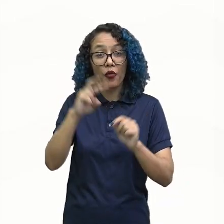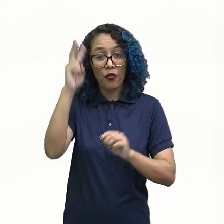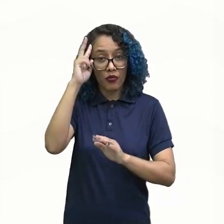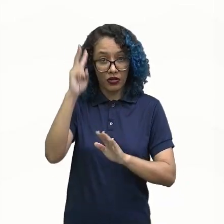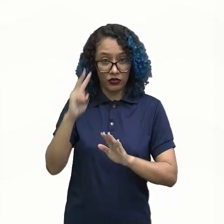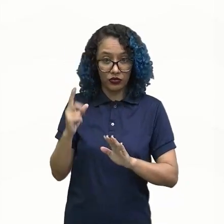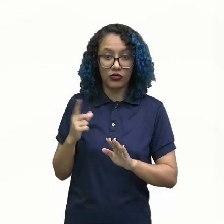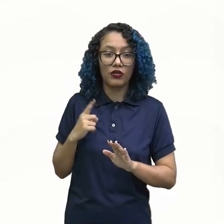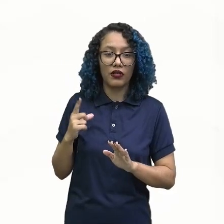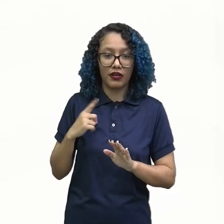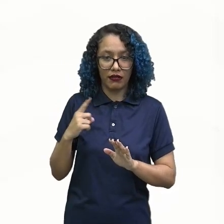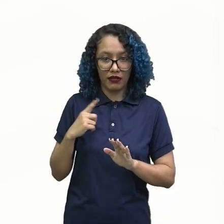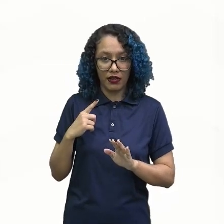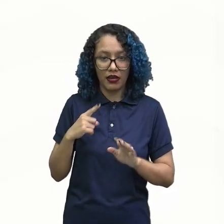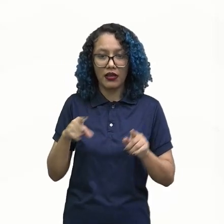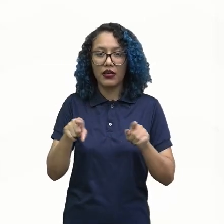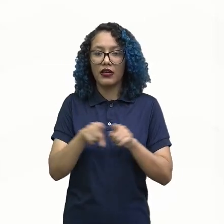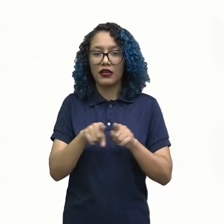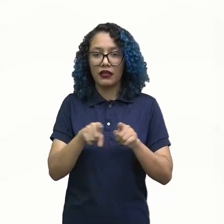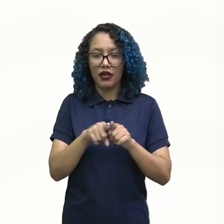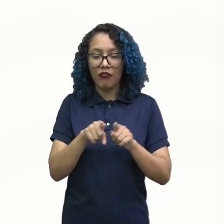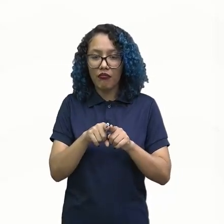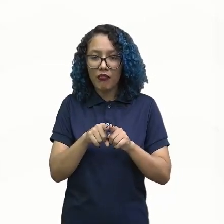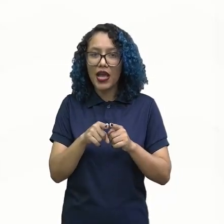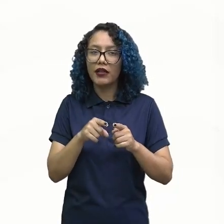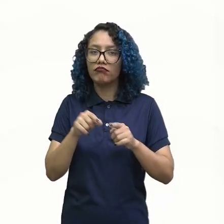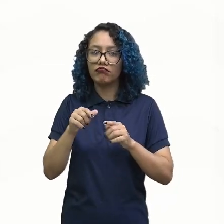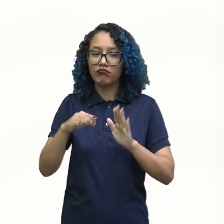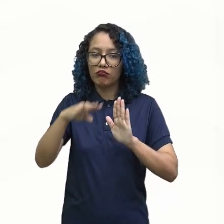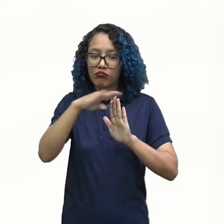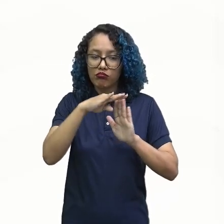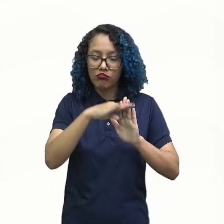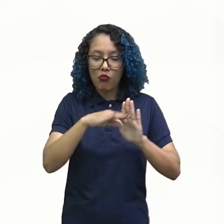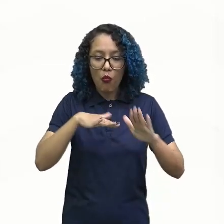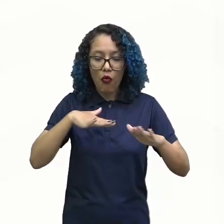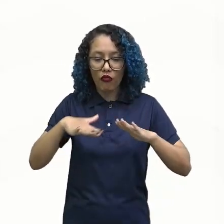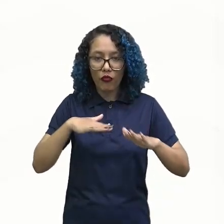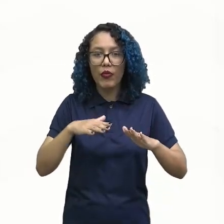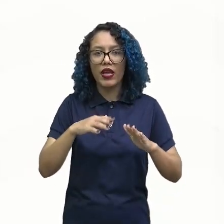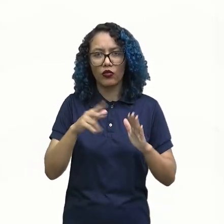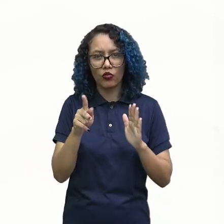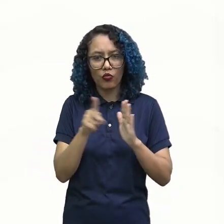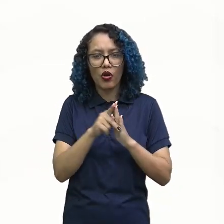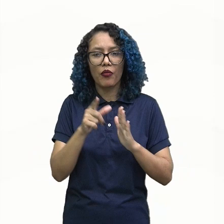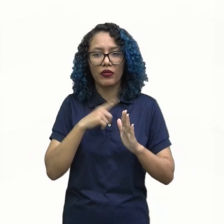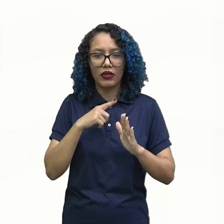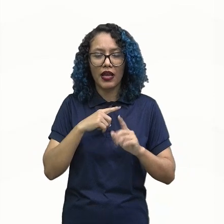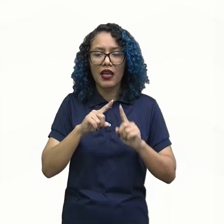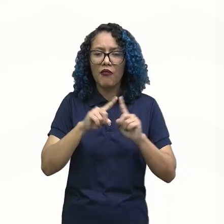história, ele possui passos específicos, mas ele foi muito